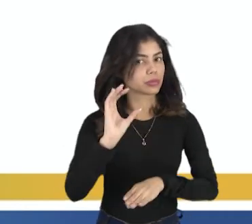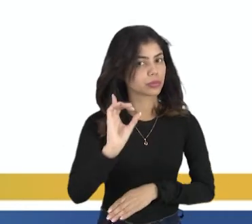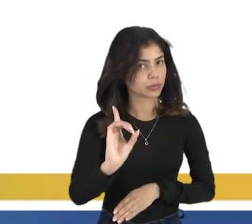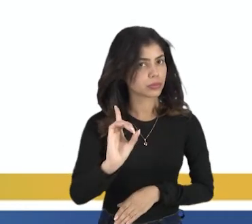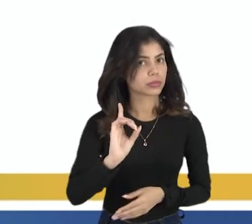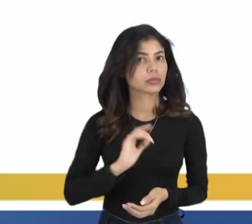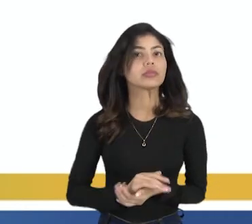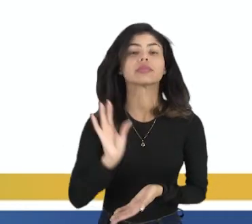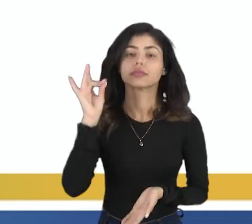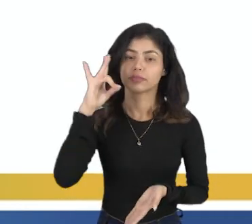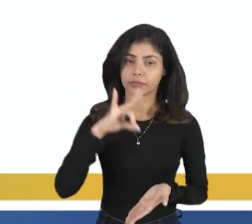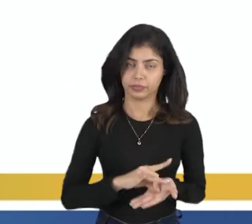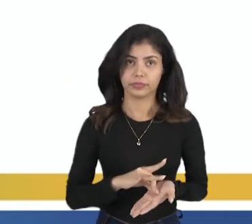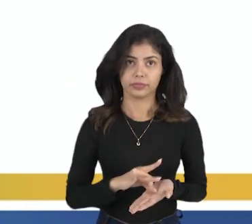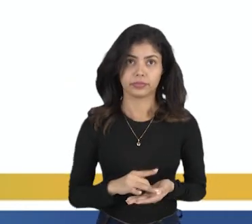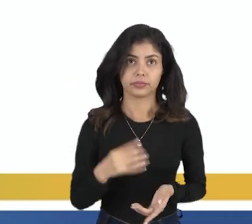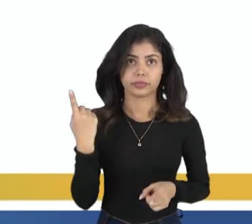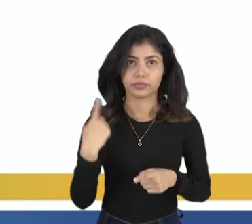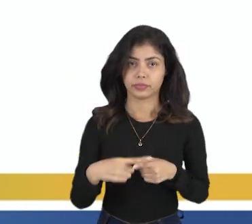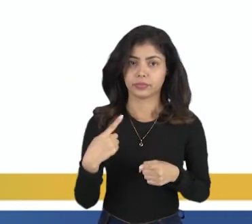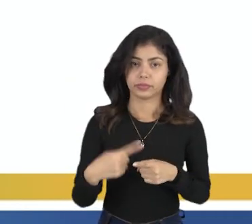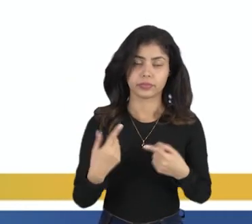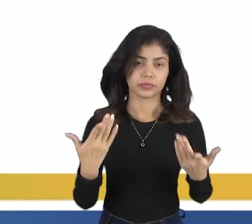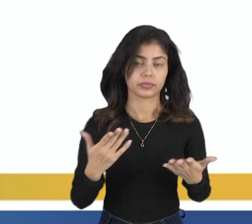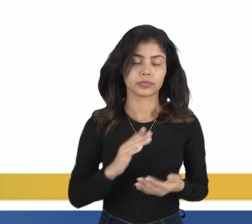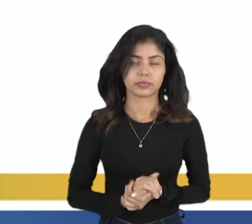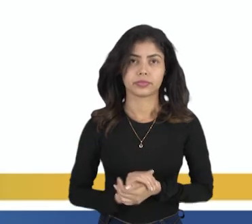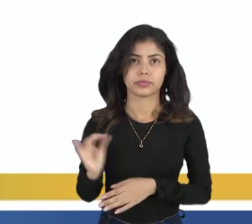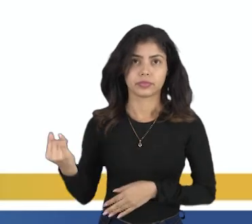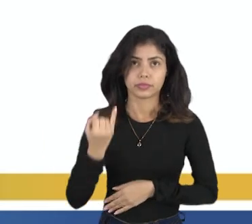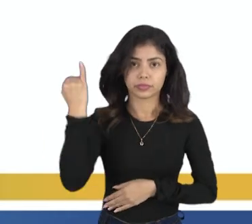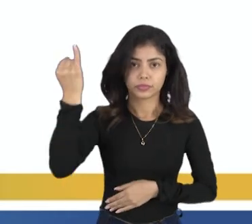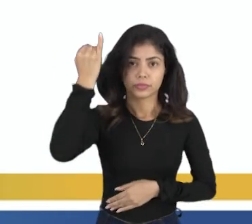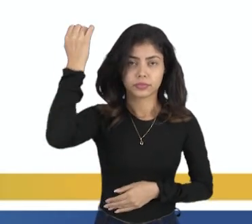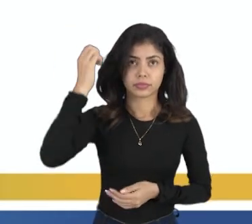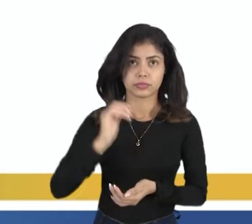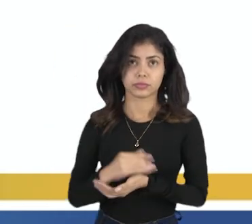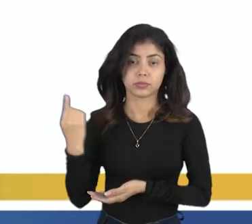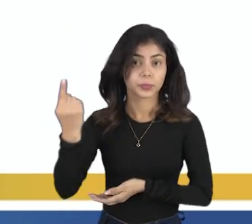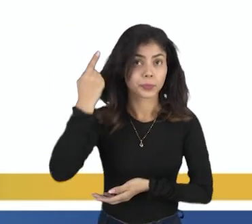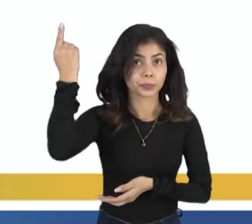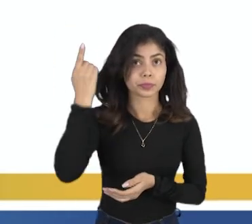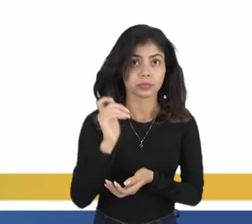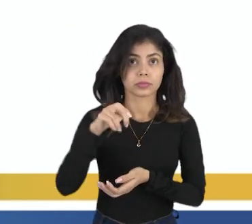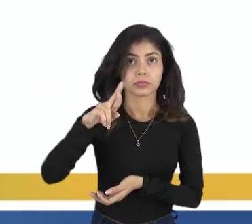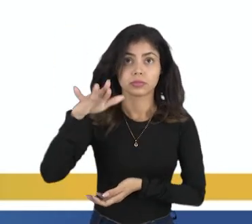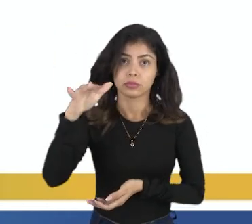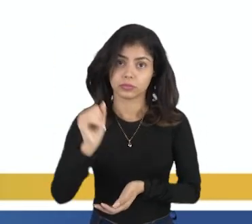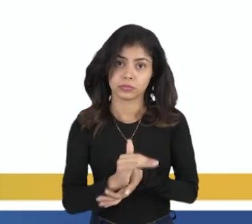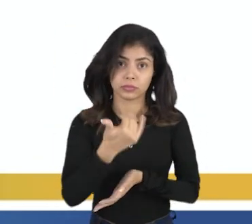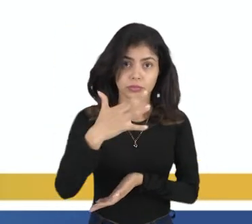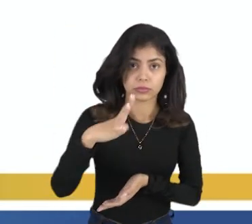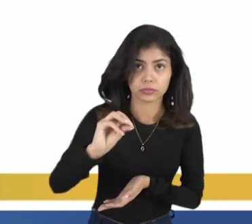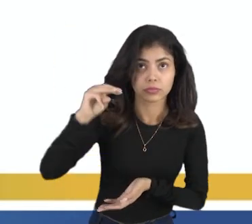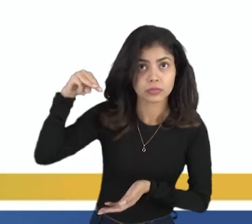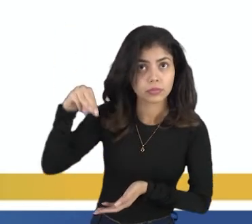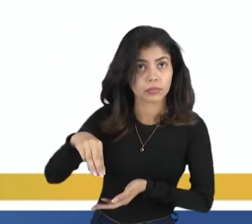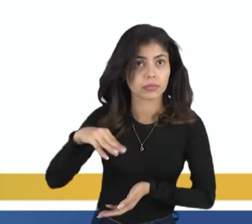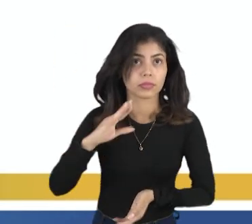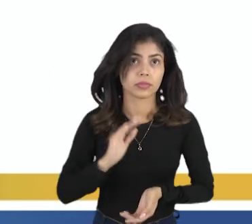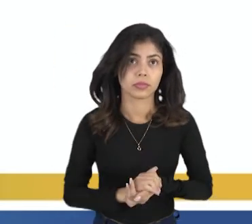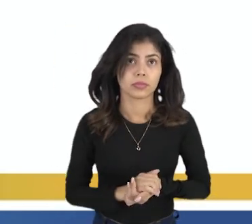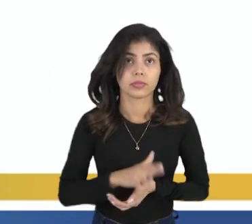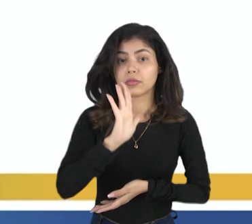D é realmente verdadeira, né? Já que essa altura média da quaresmeira aí é igual a